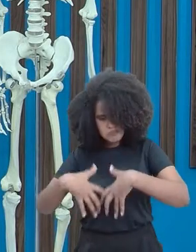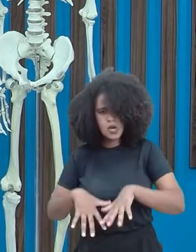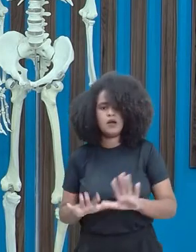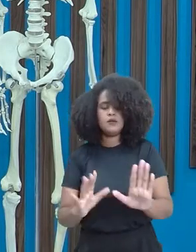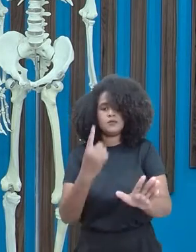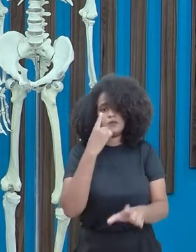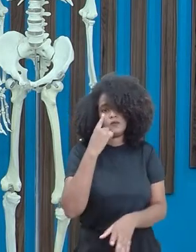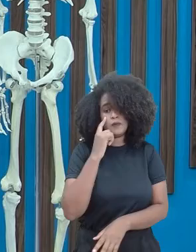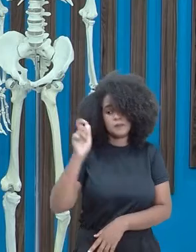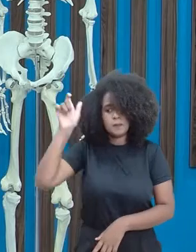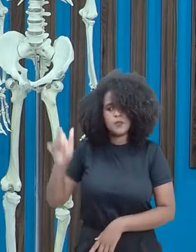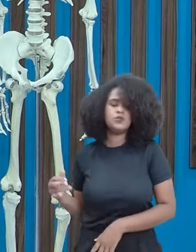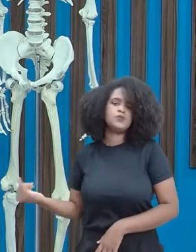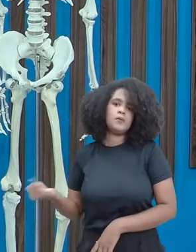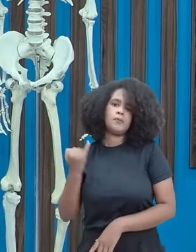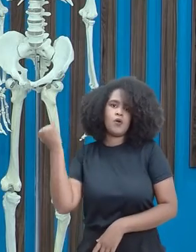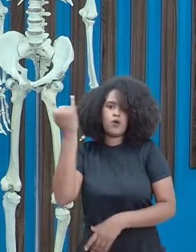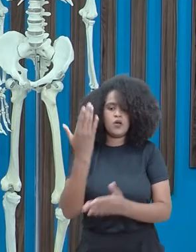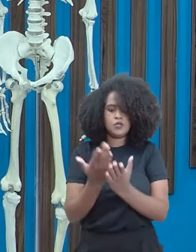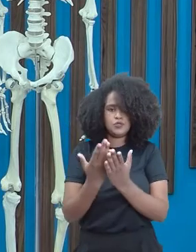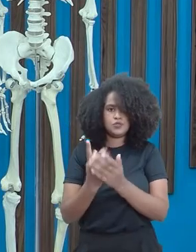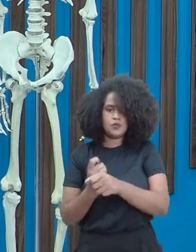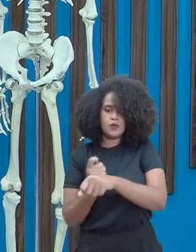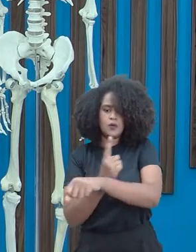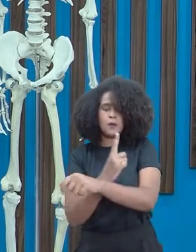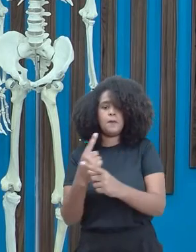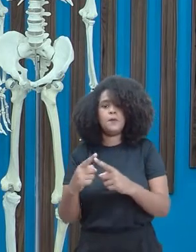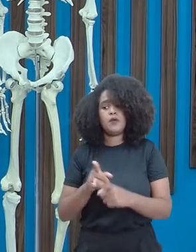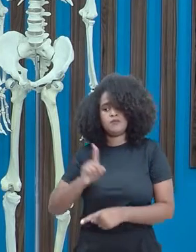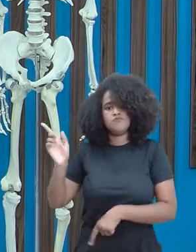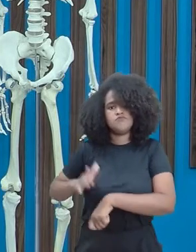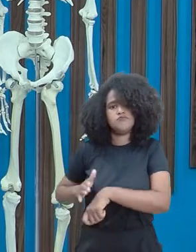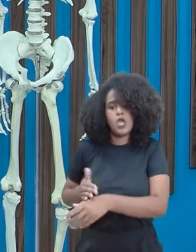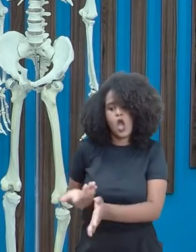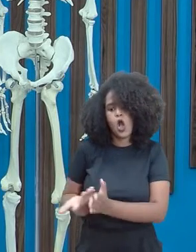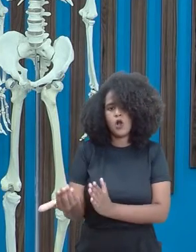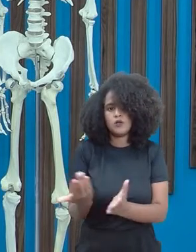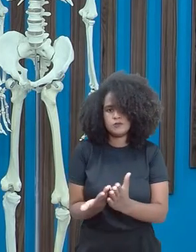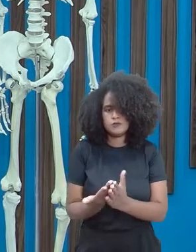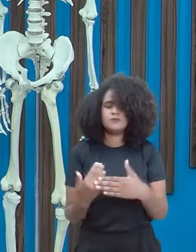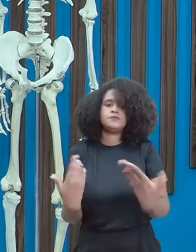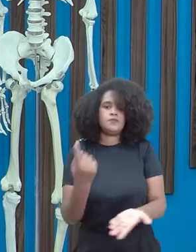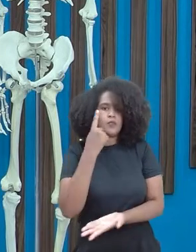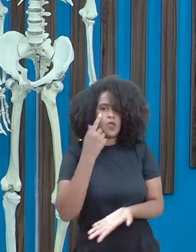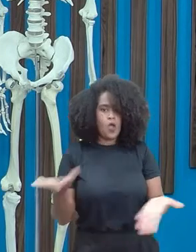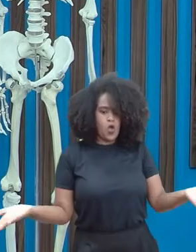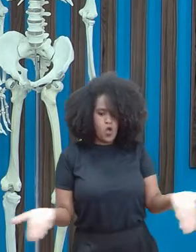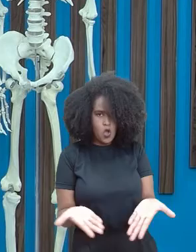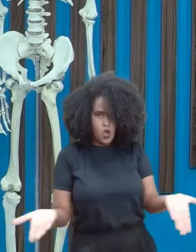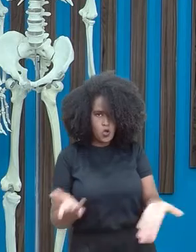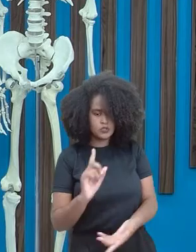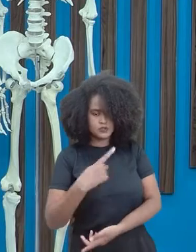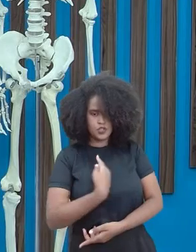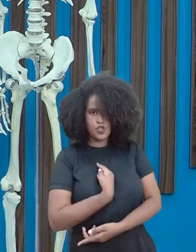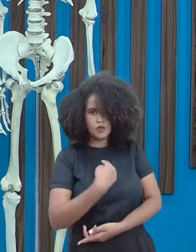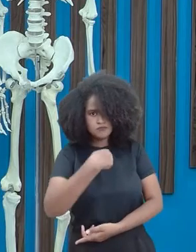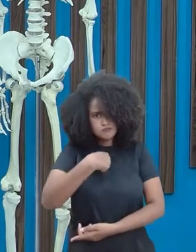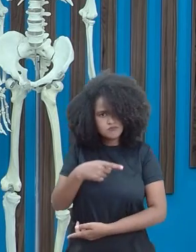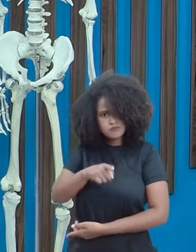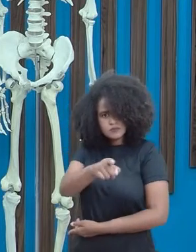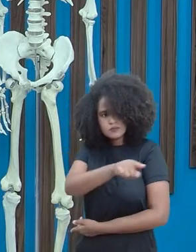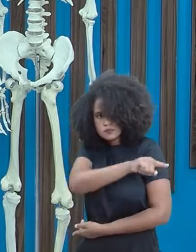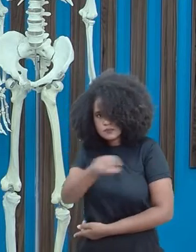iniciou. E até faço uma comparação aqui a vocês. Claro que hoje, né, o homem contemporâneo, nós, eu,